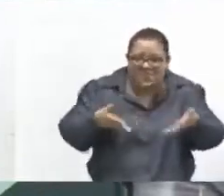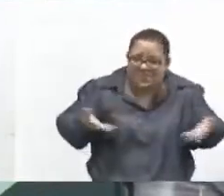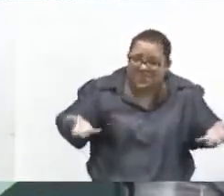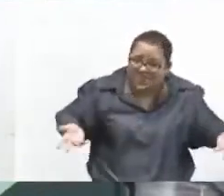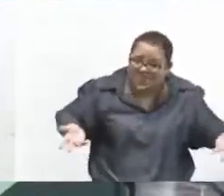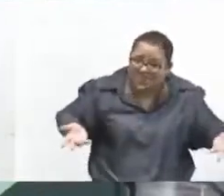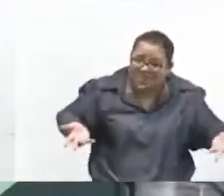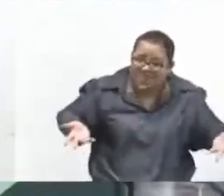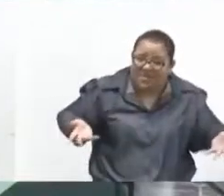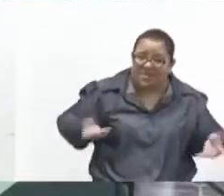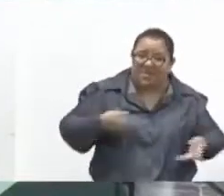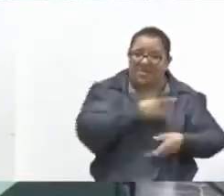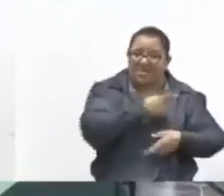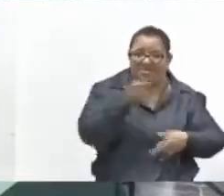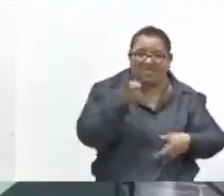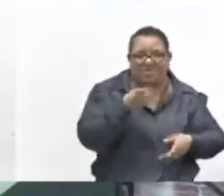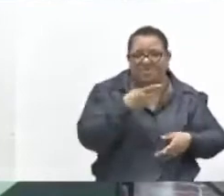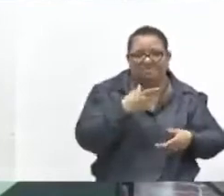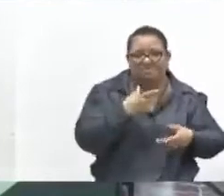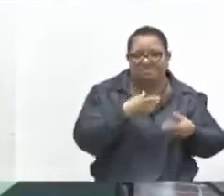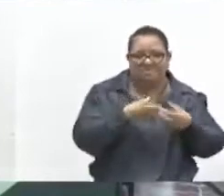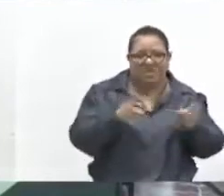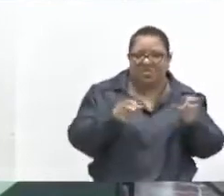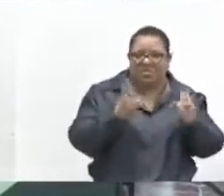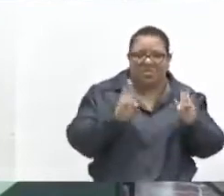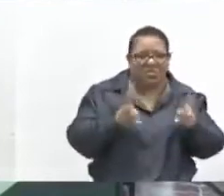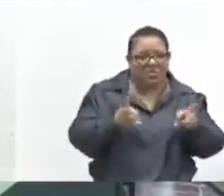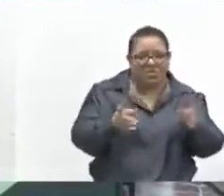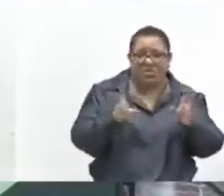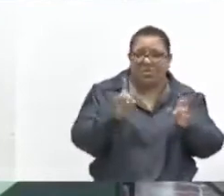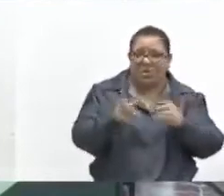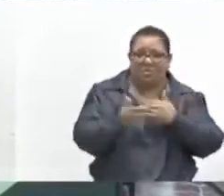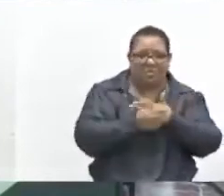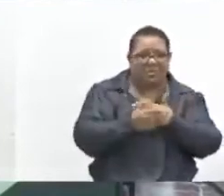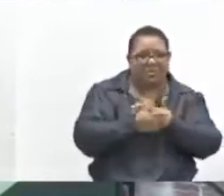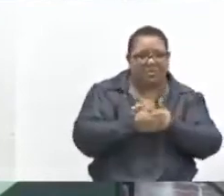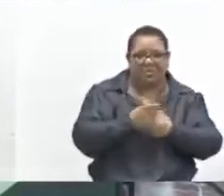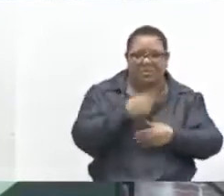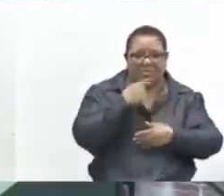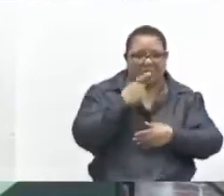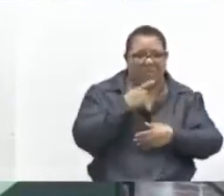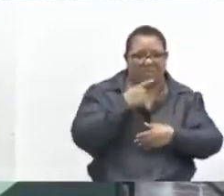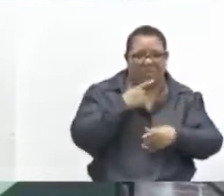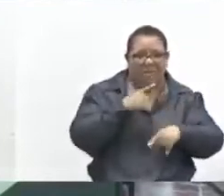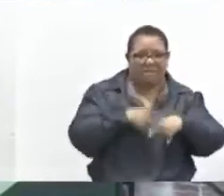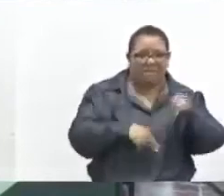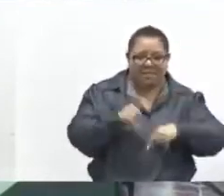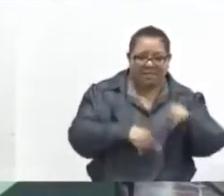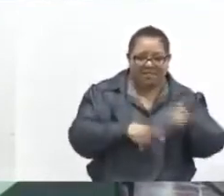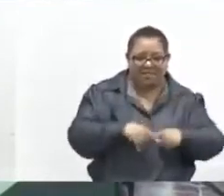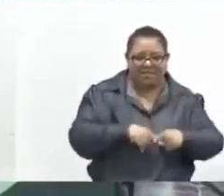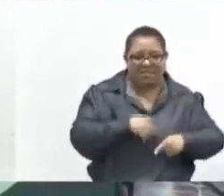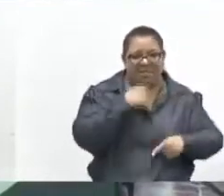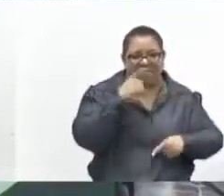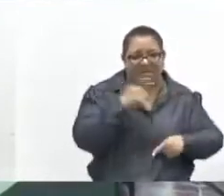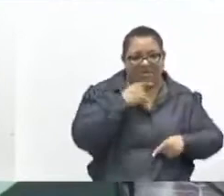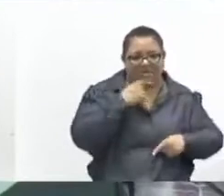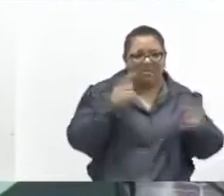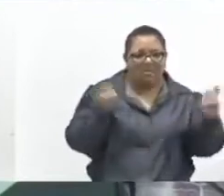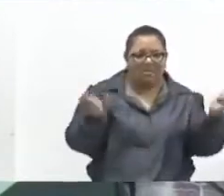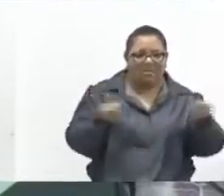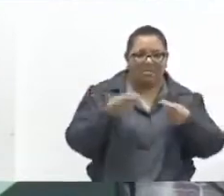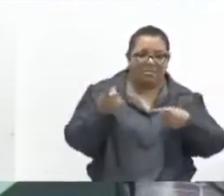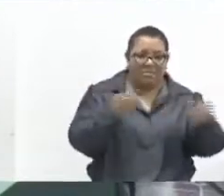CA, para um Grêmio, infelizmente aquilo lá não vai passar do senso comum, não vai ser material, a gente não vai conseguir ter políticas